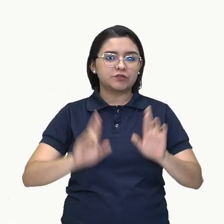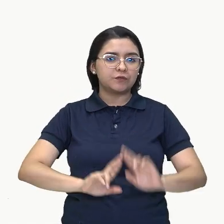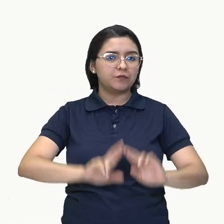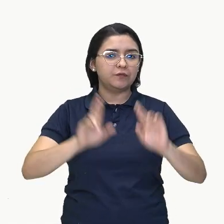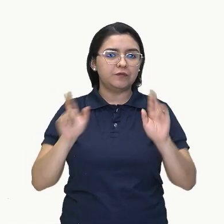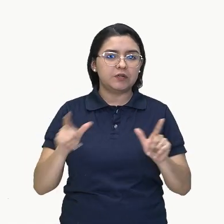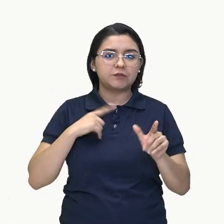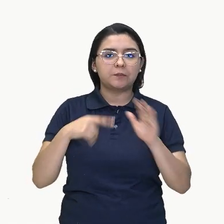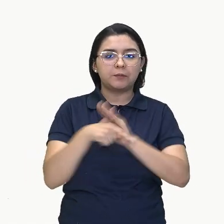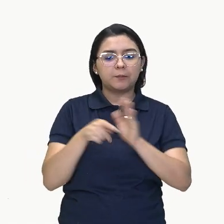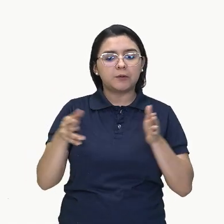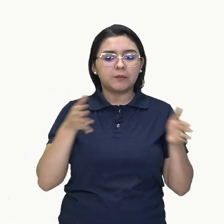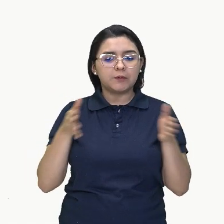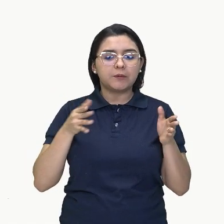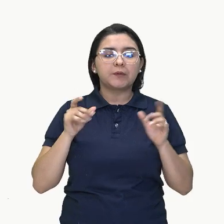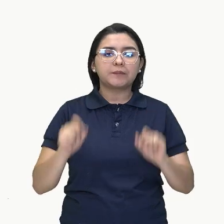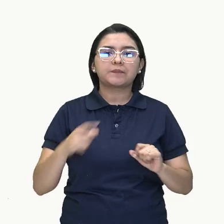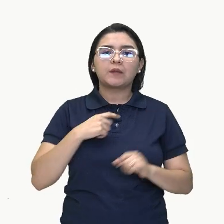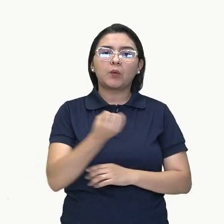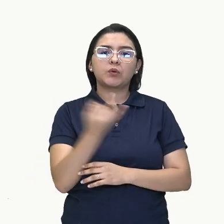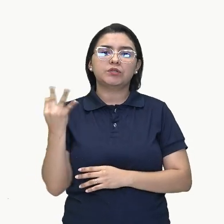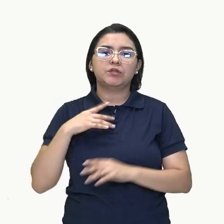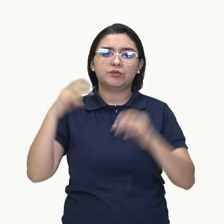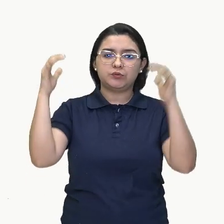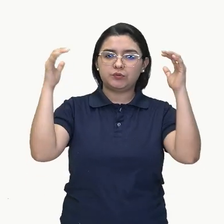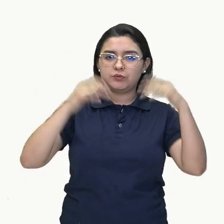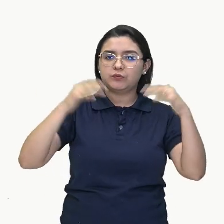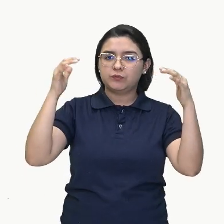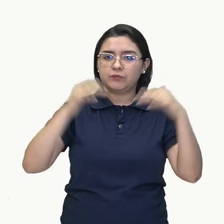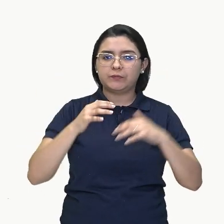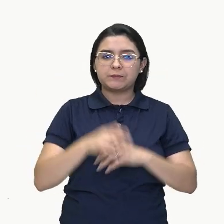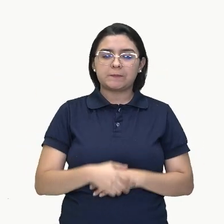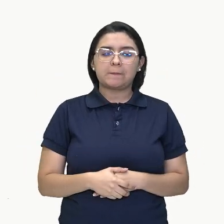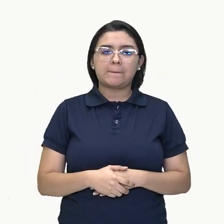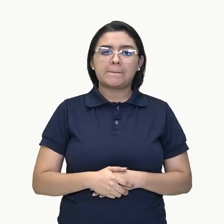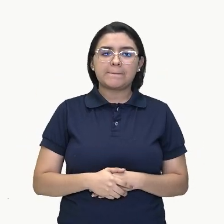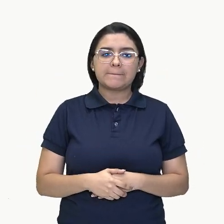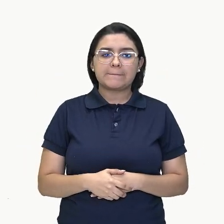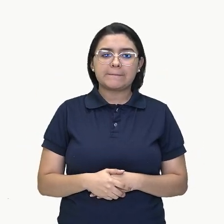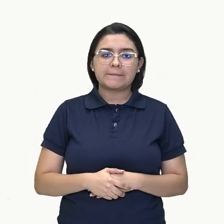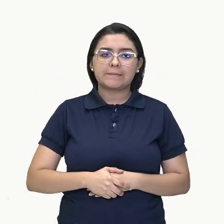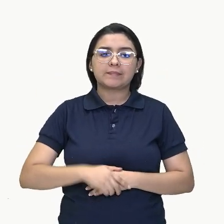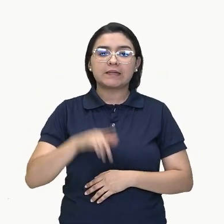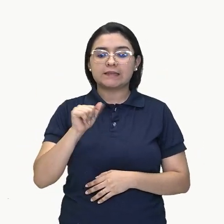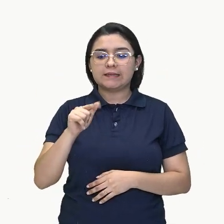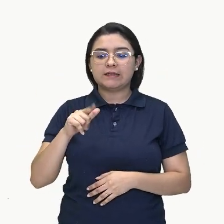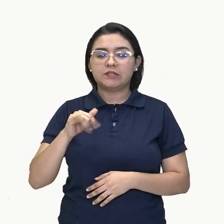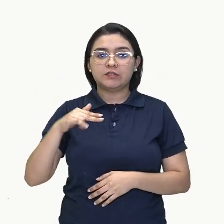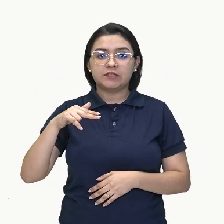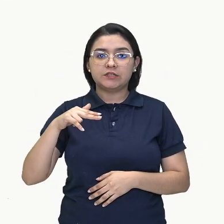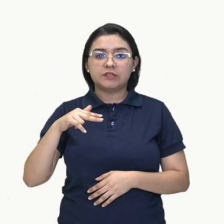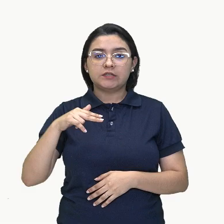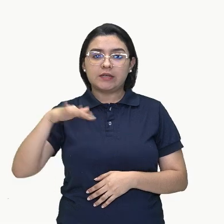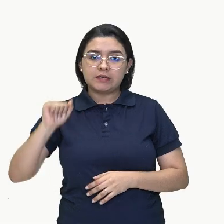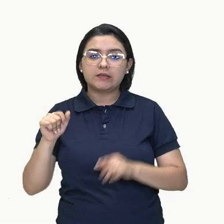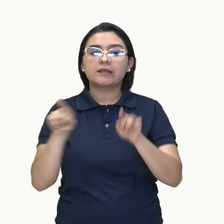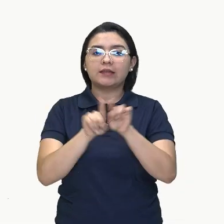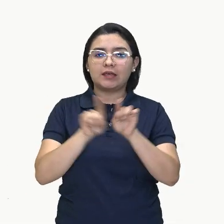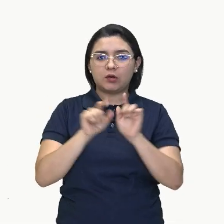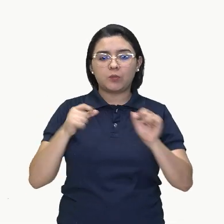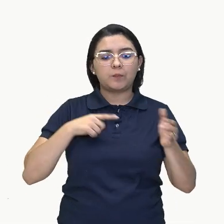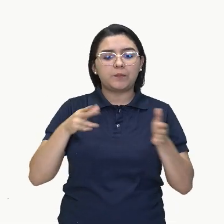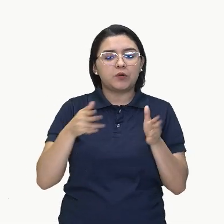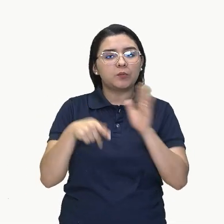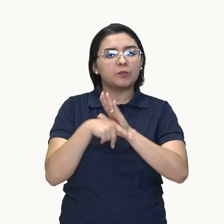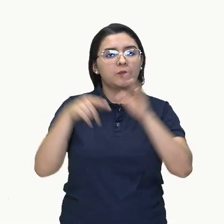diferenciação durante o ano com relação à quantidade de chuvas. Quando estamos sobre a Laninha, então a gente tem um período